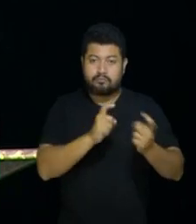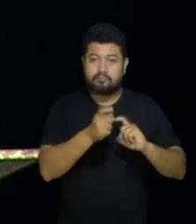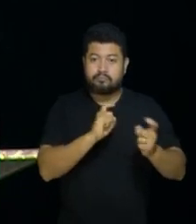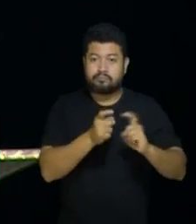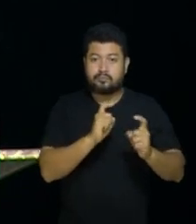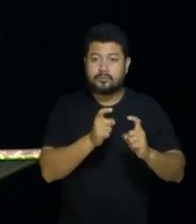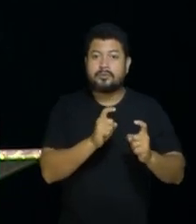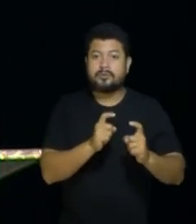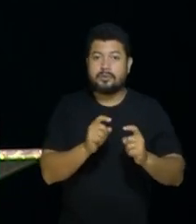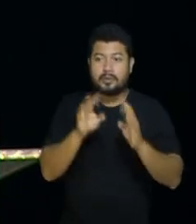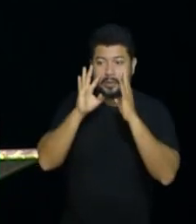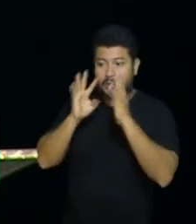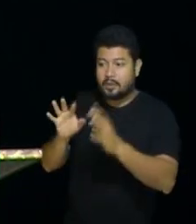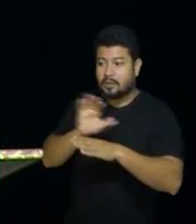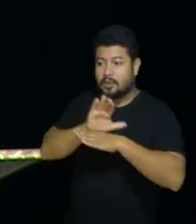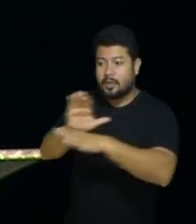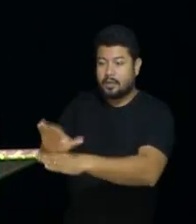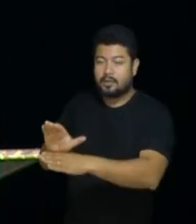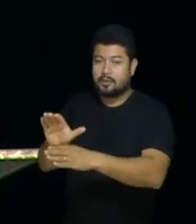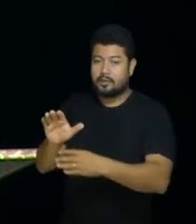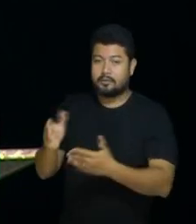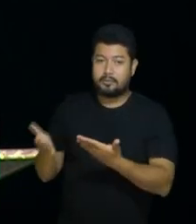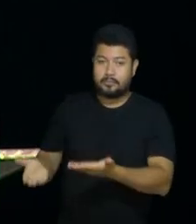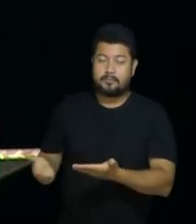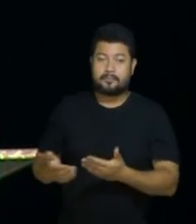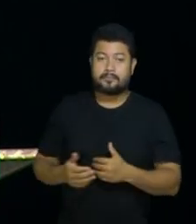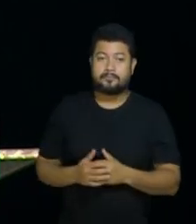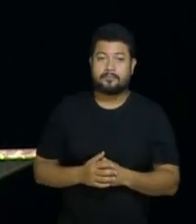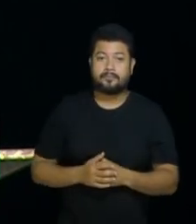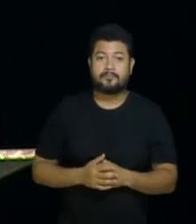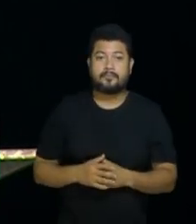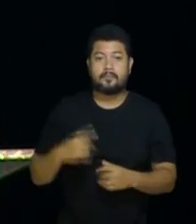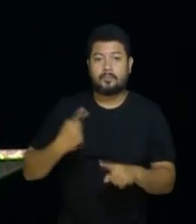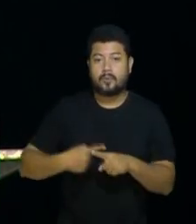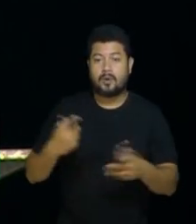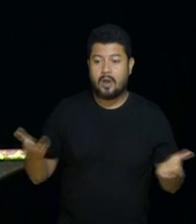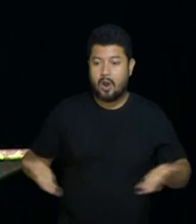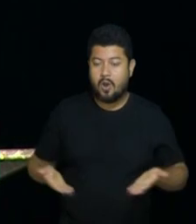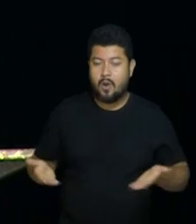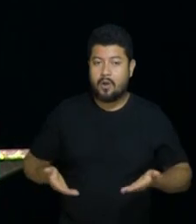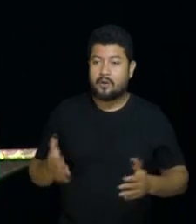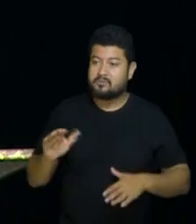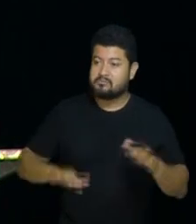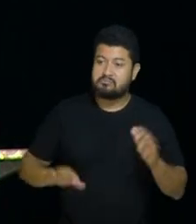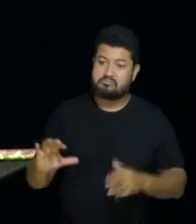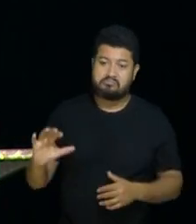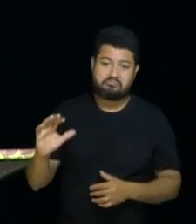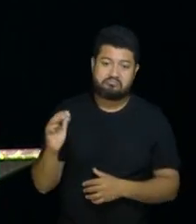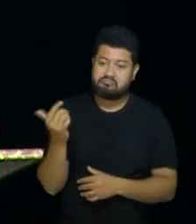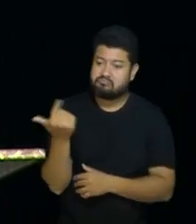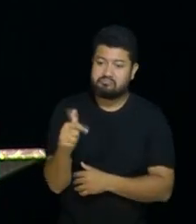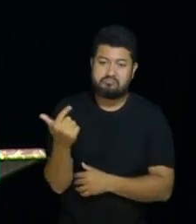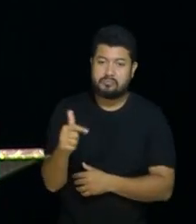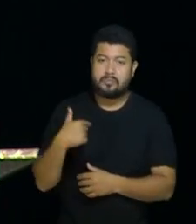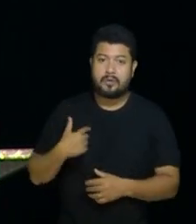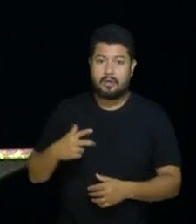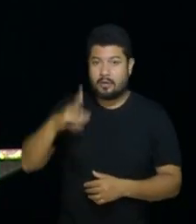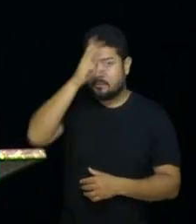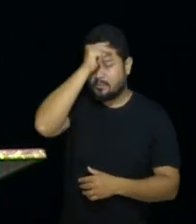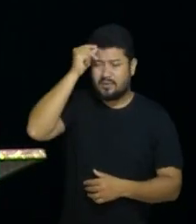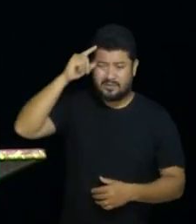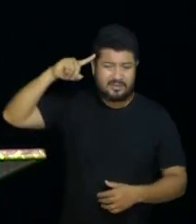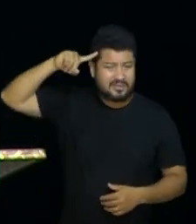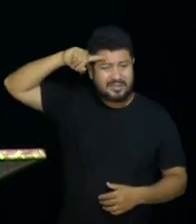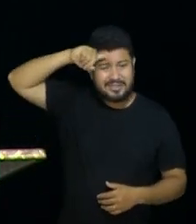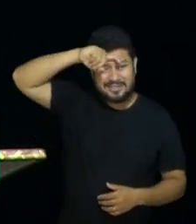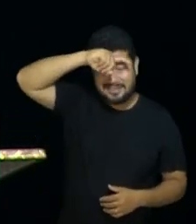aquela atenção devida ao prefeito de São Lugero. Porque hoje não acontece, e hoje ser prefeito é muito difícil, ainda mais quando